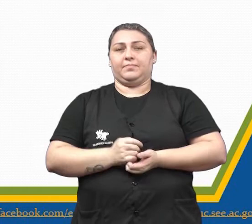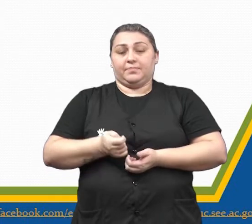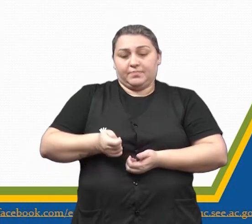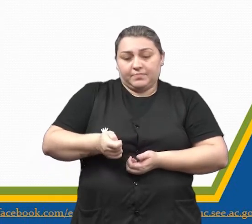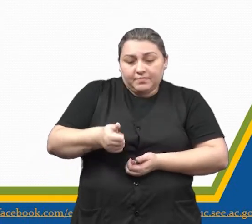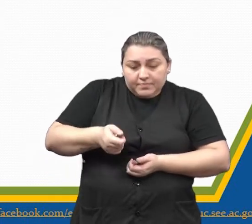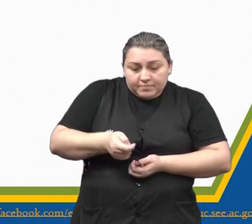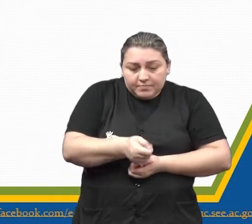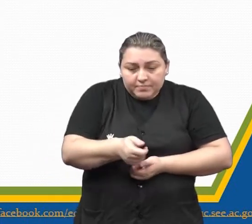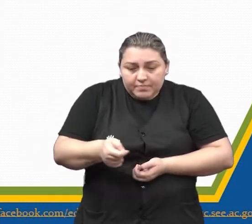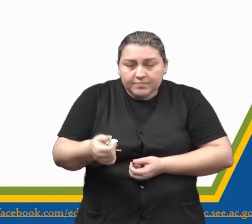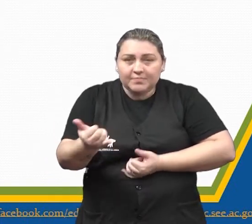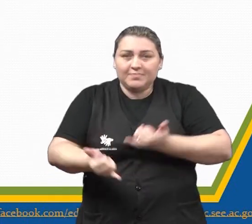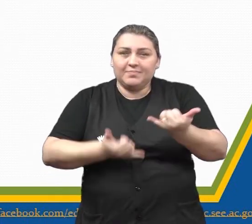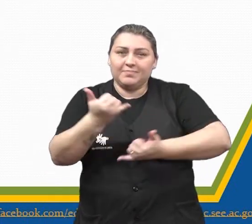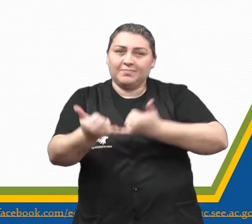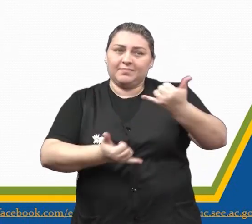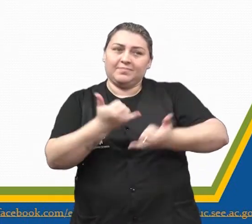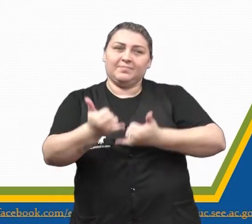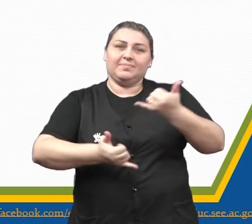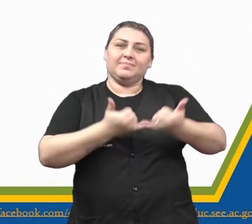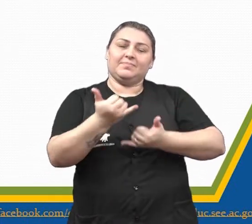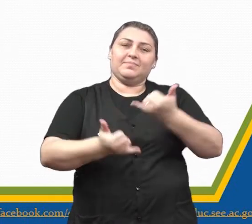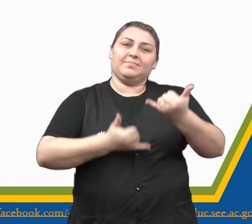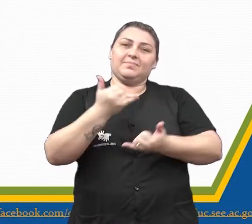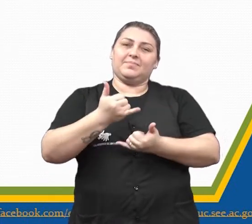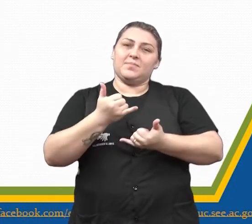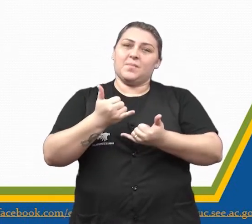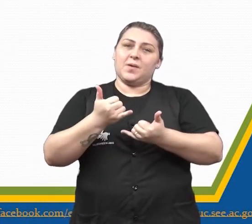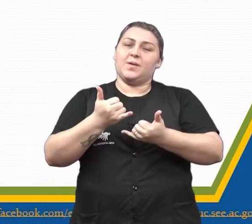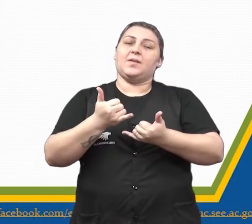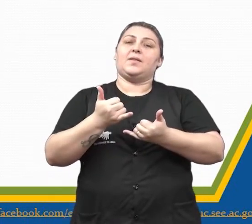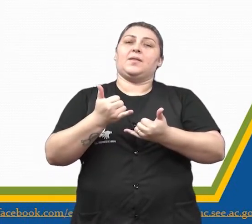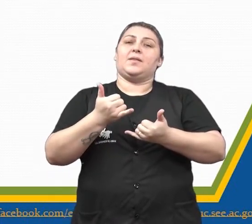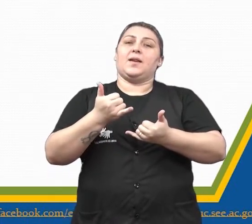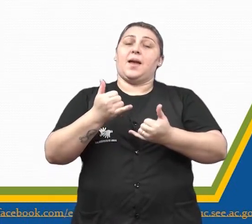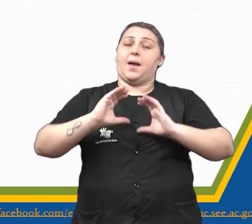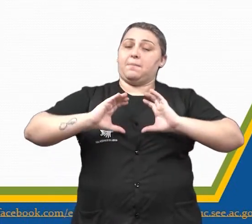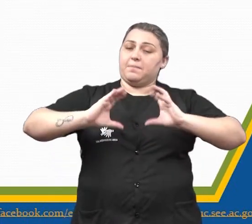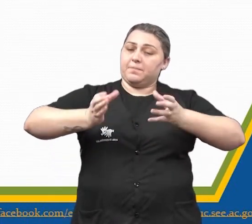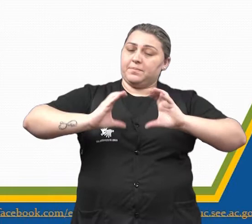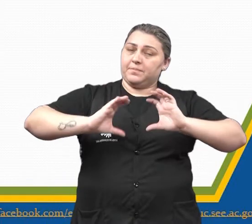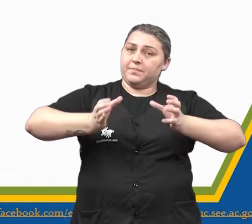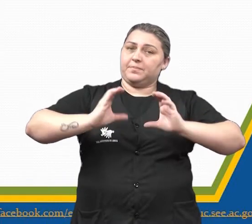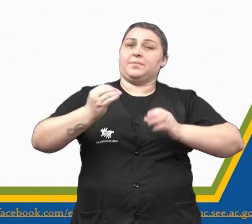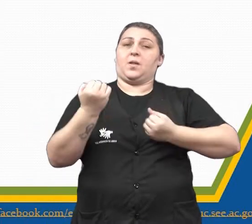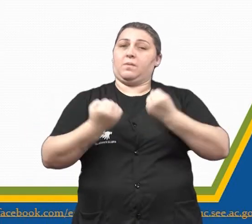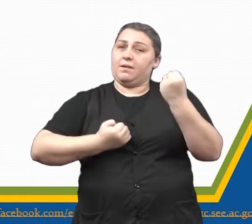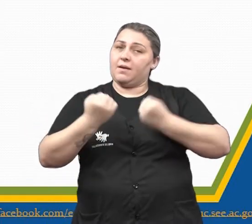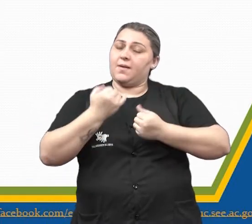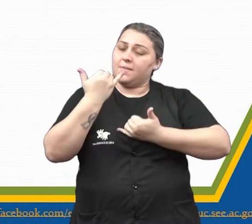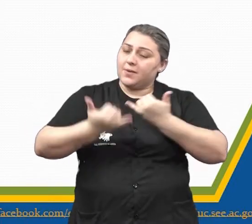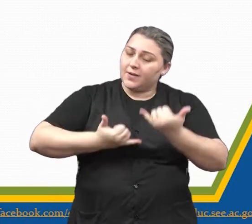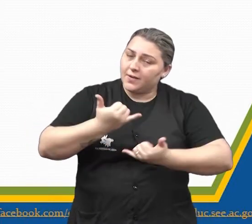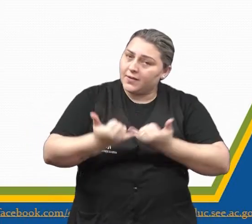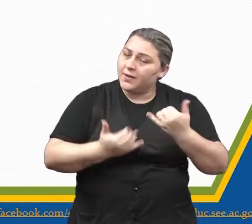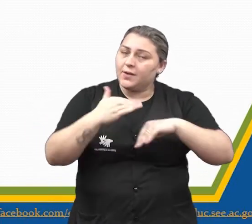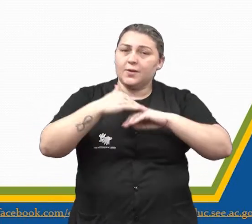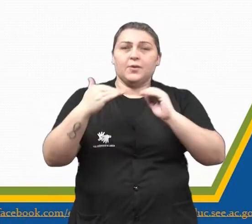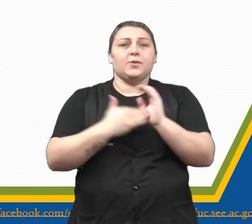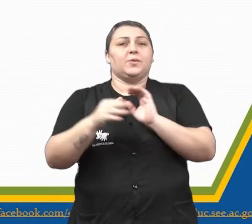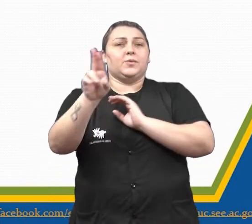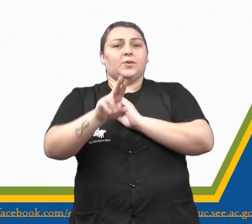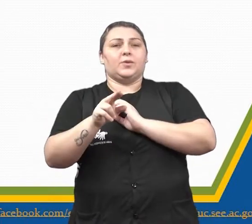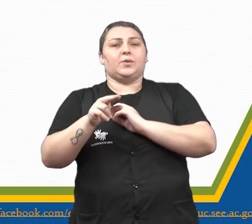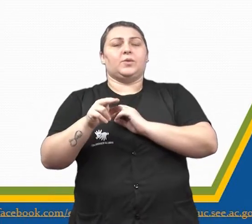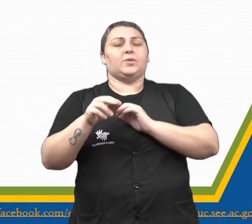As petecas, né, de brincadeiras, bolinhas de gude, o carrinho, a bola, né, tudo que você utiliza para brincar,